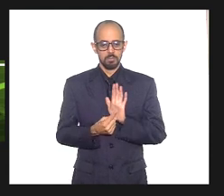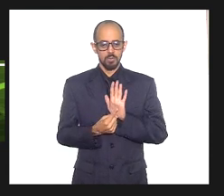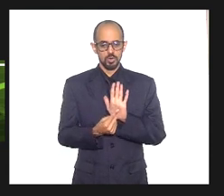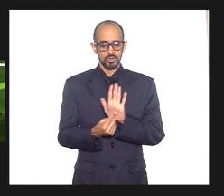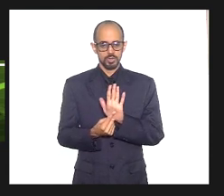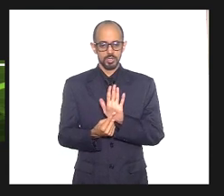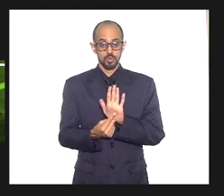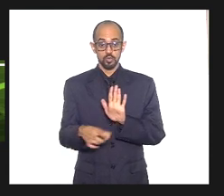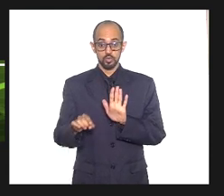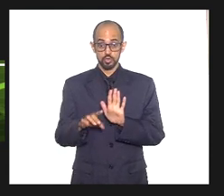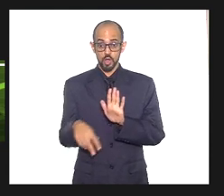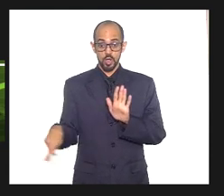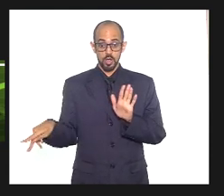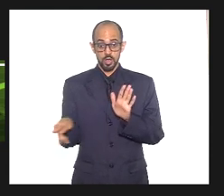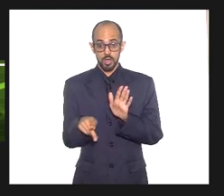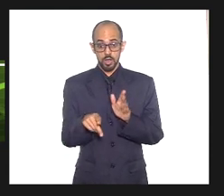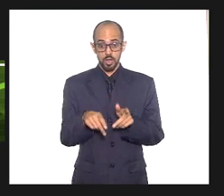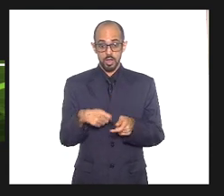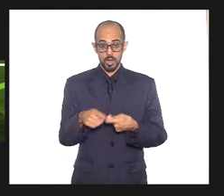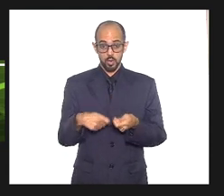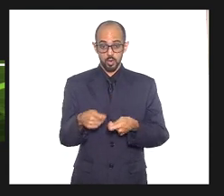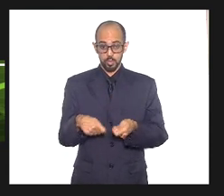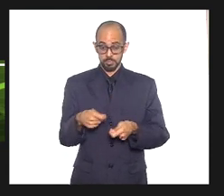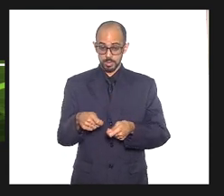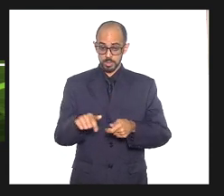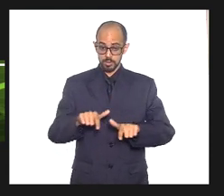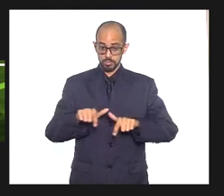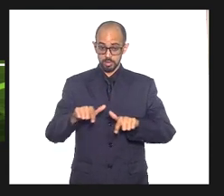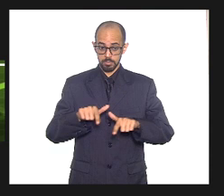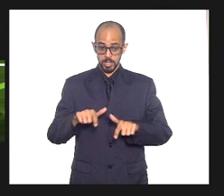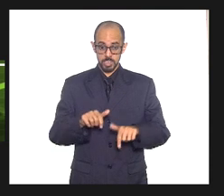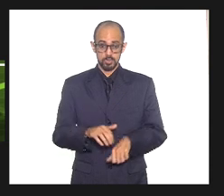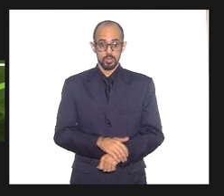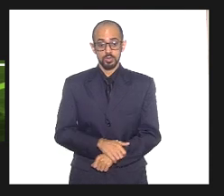da atividade econômica,